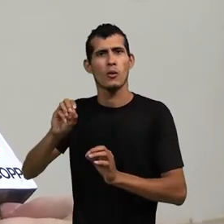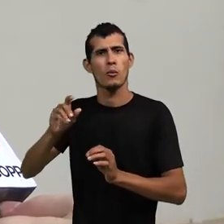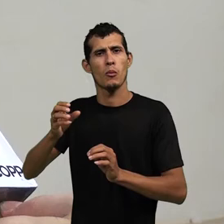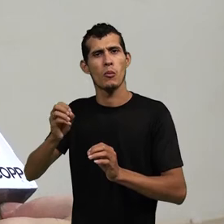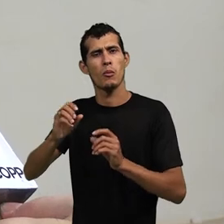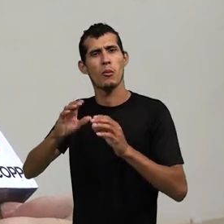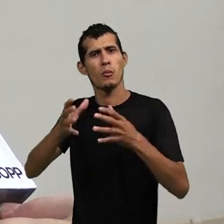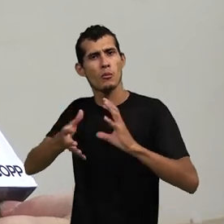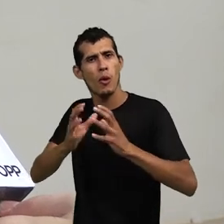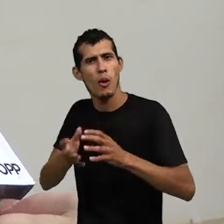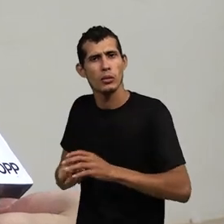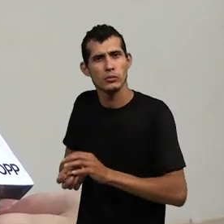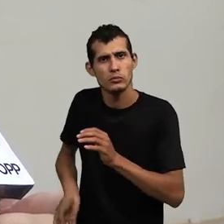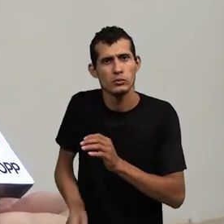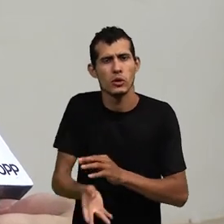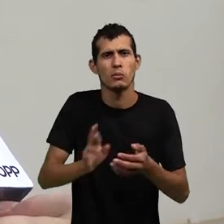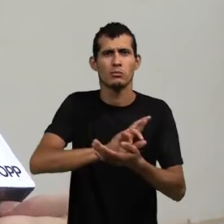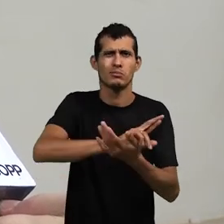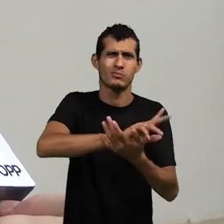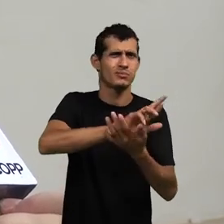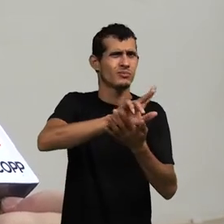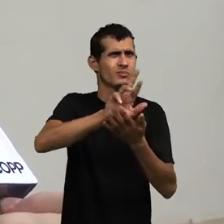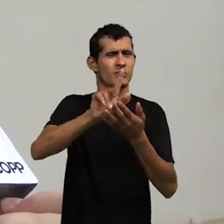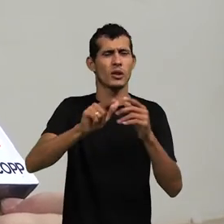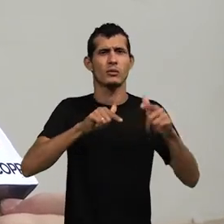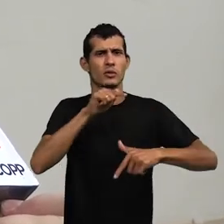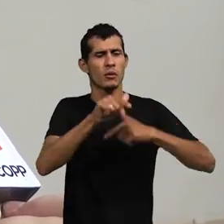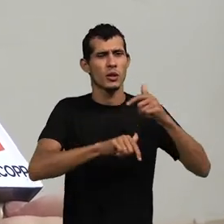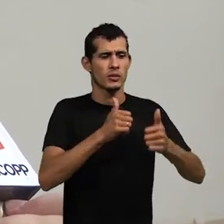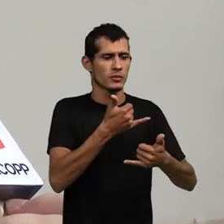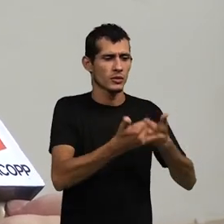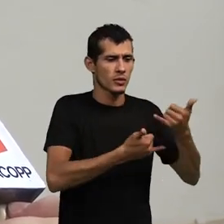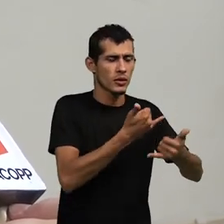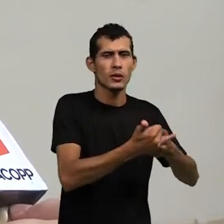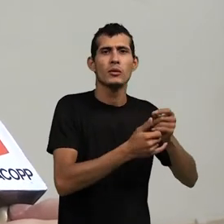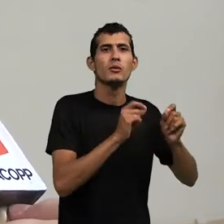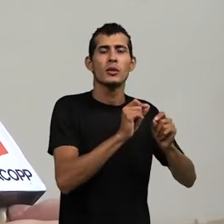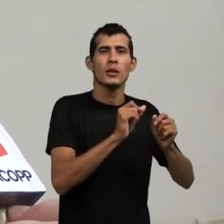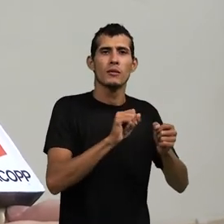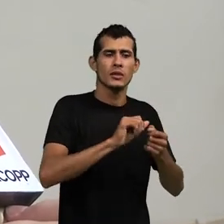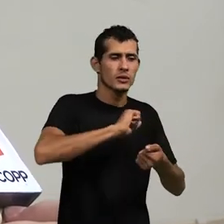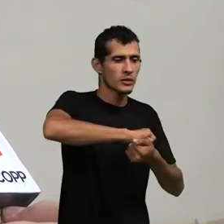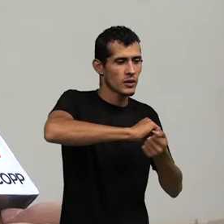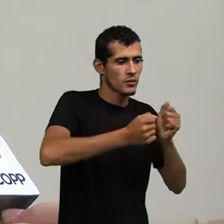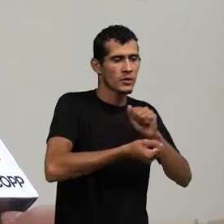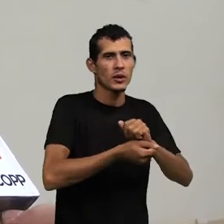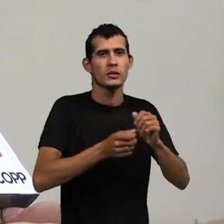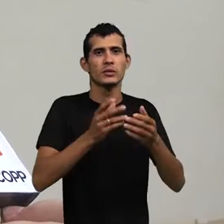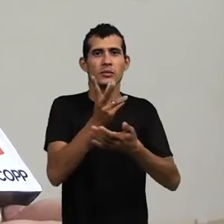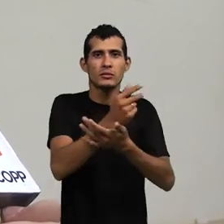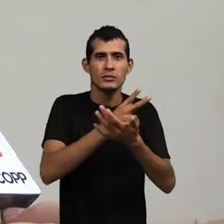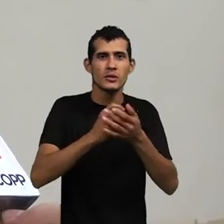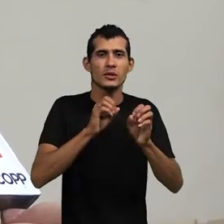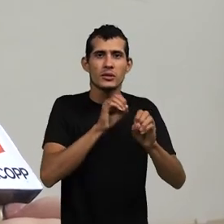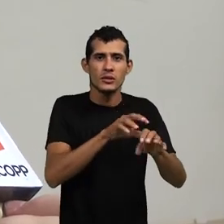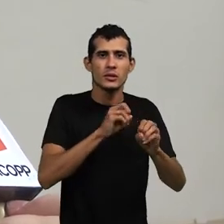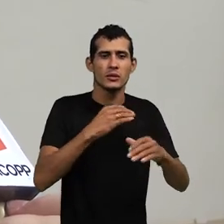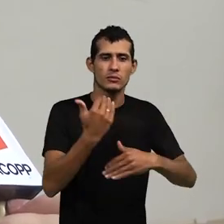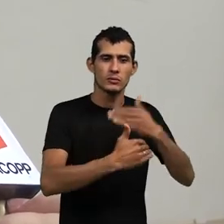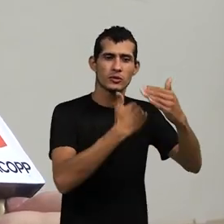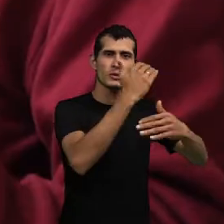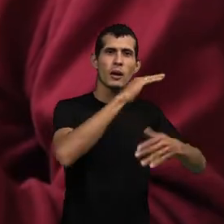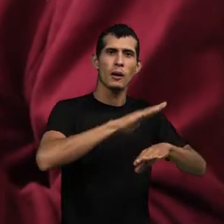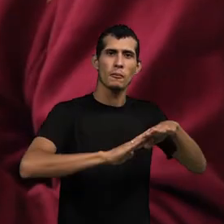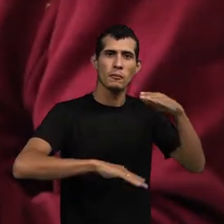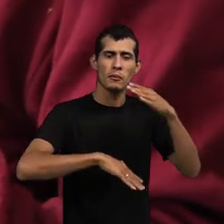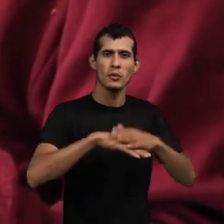com bocha. Então a gente tenta trabalhar esses jogos, né, de uma forma adaptada e lúdica para poder